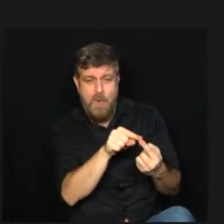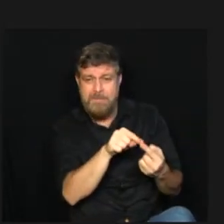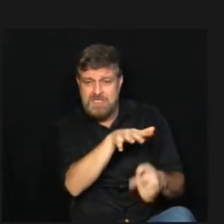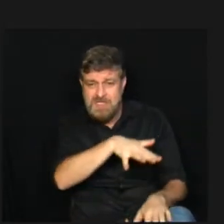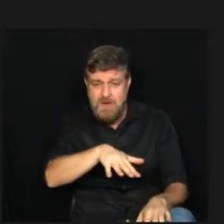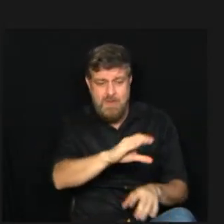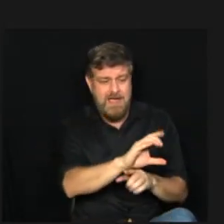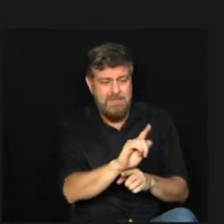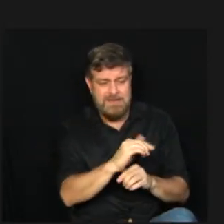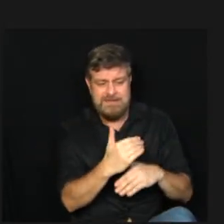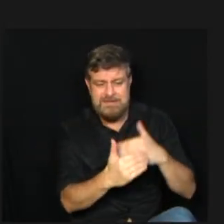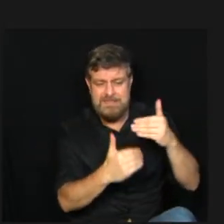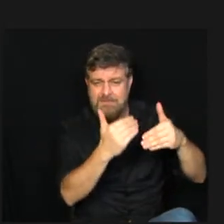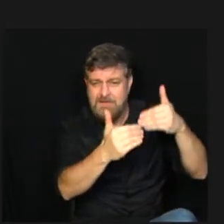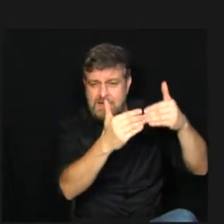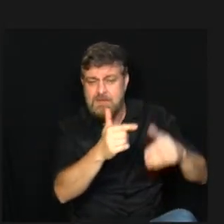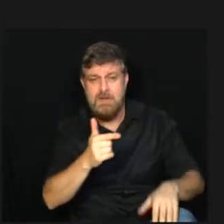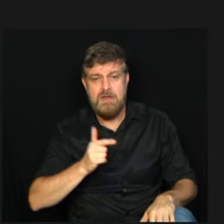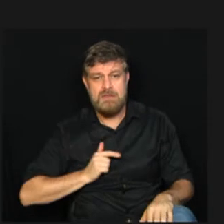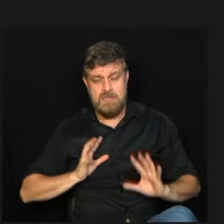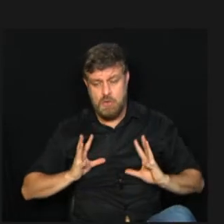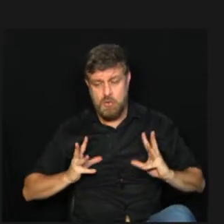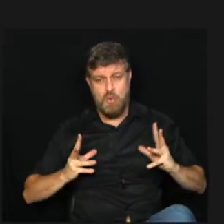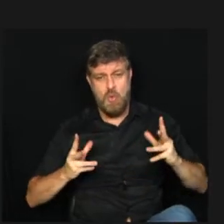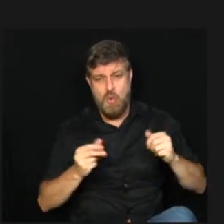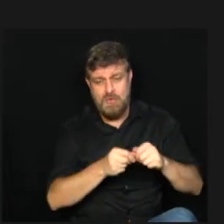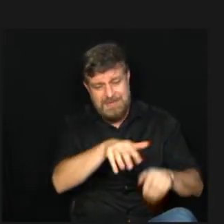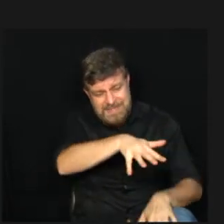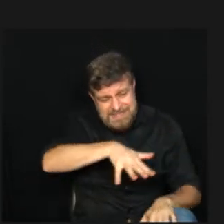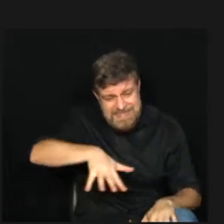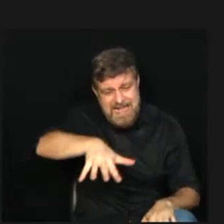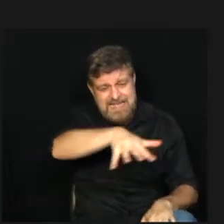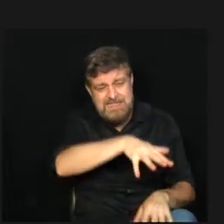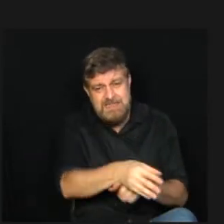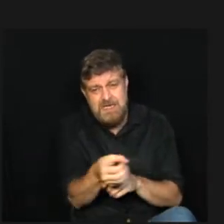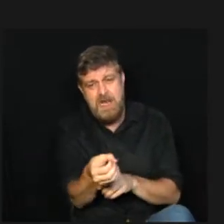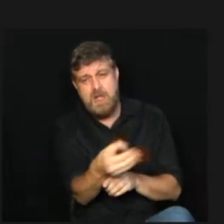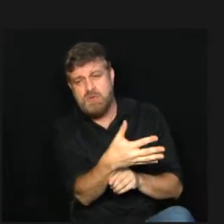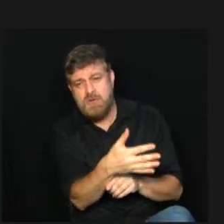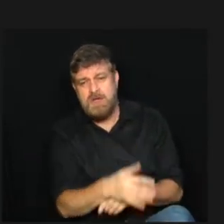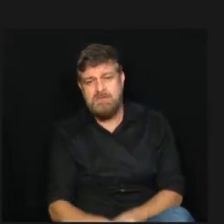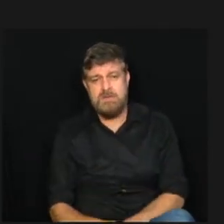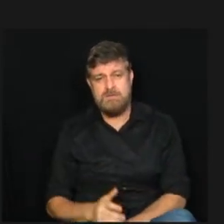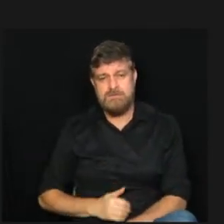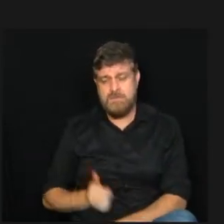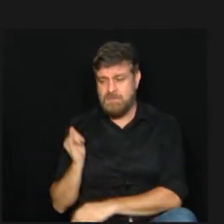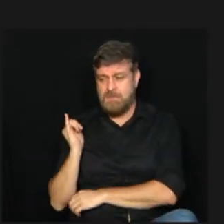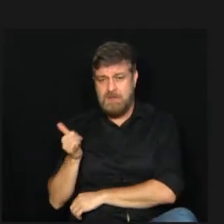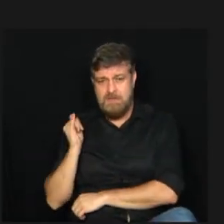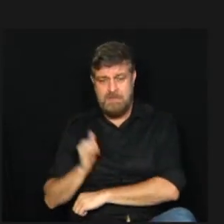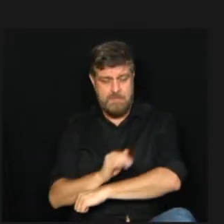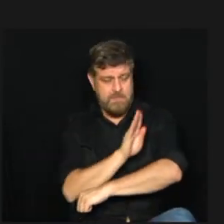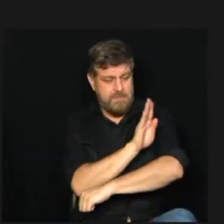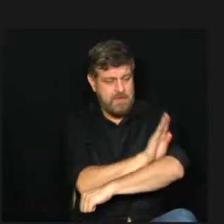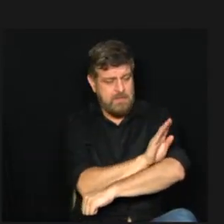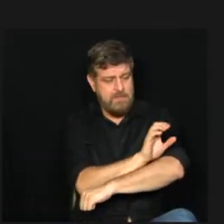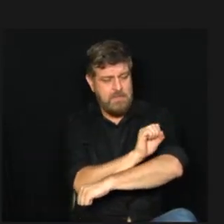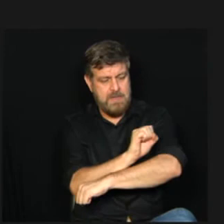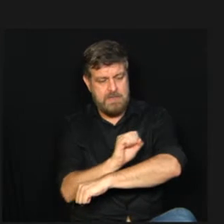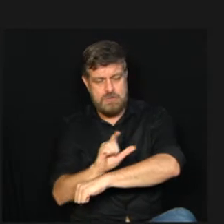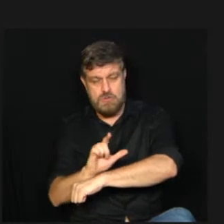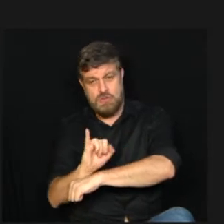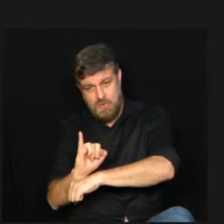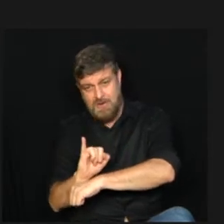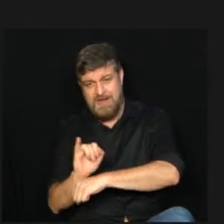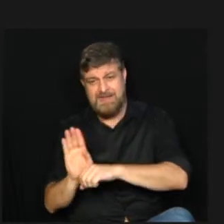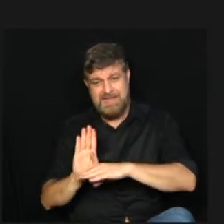todo, contemplando todas as áreas novas, né, como bem citado aqui, o Bassoli, mas tem tantos outros